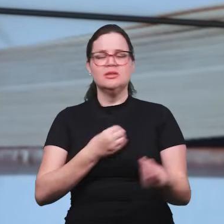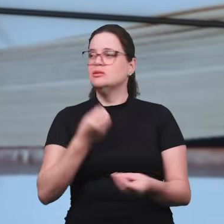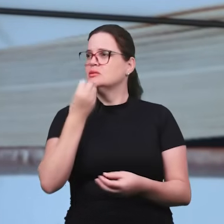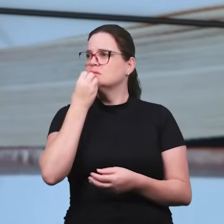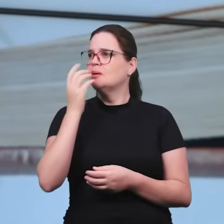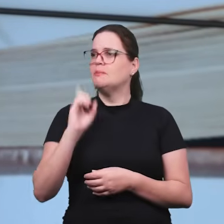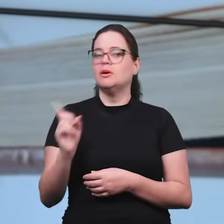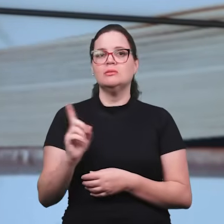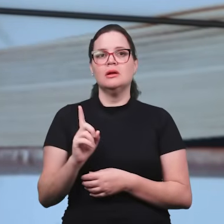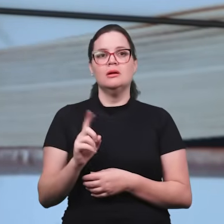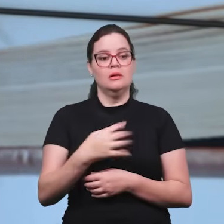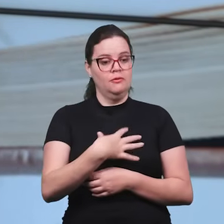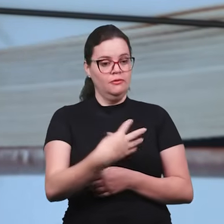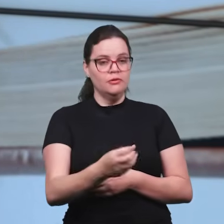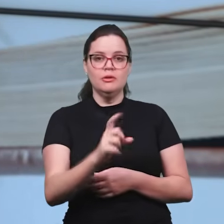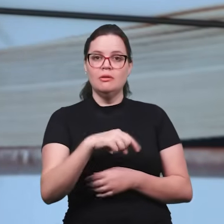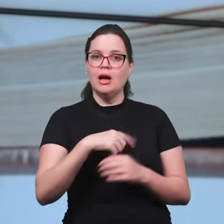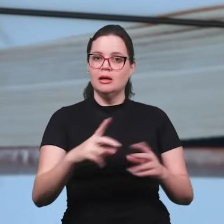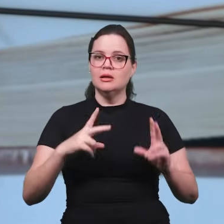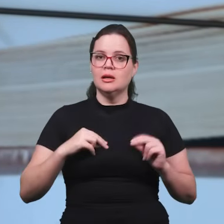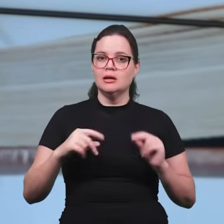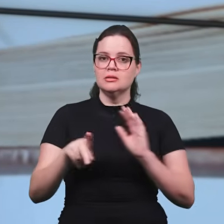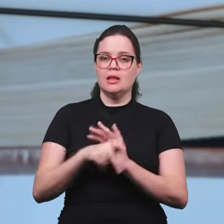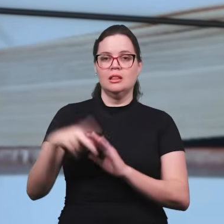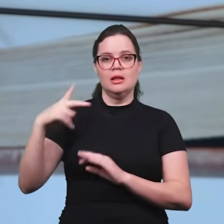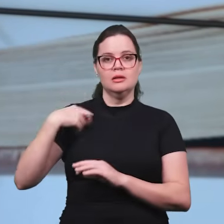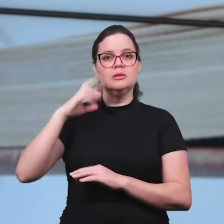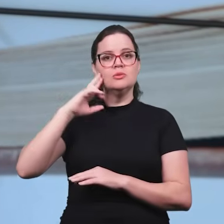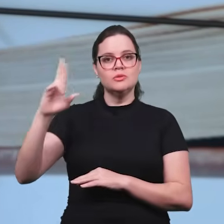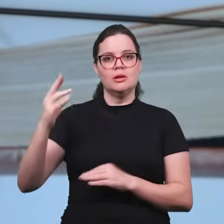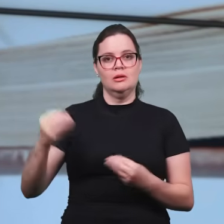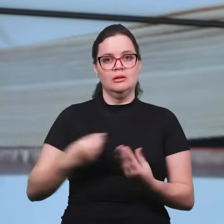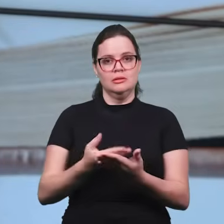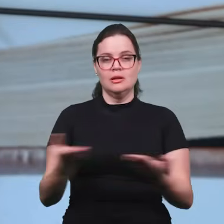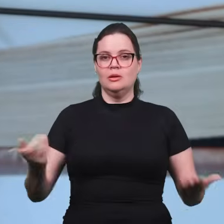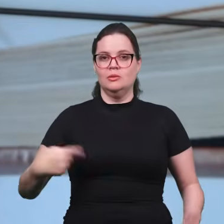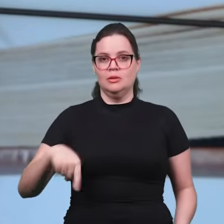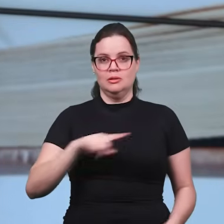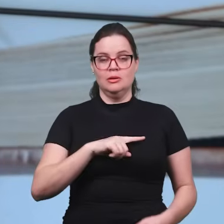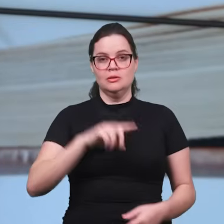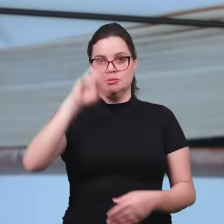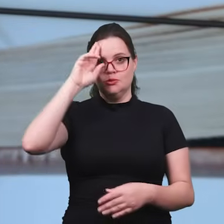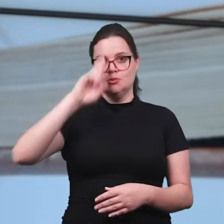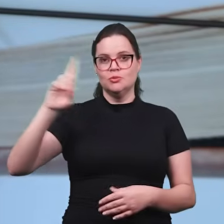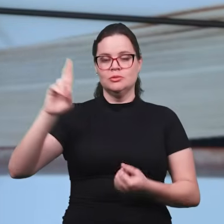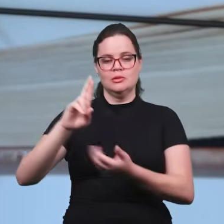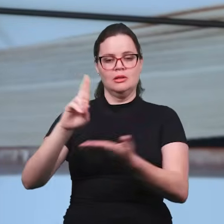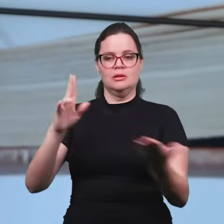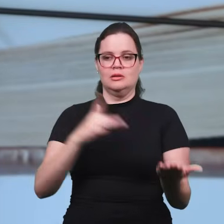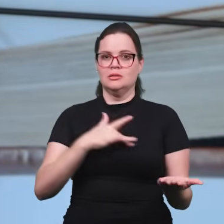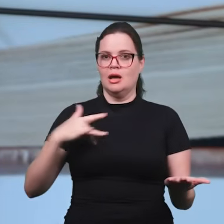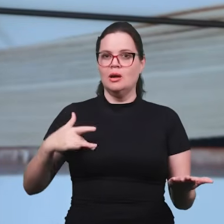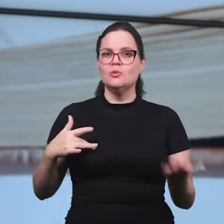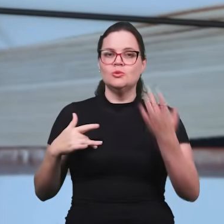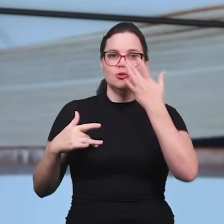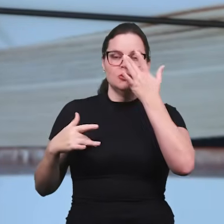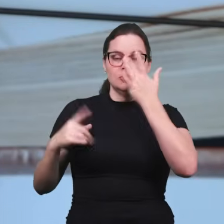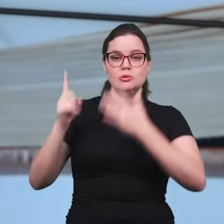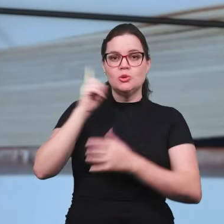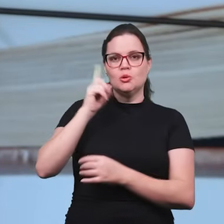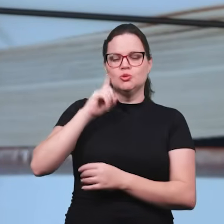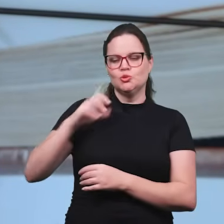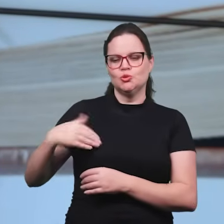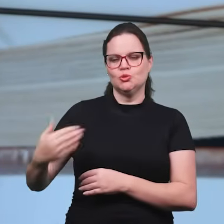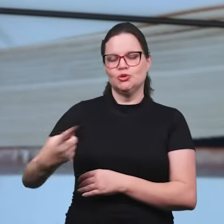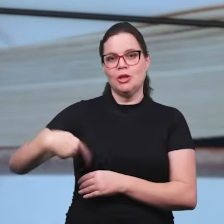E são herança do Senhor. Os filhos são herança do Senhor. O Senhor nos dá saúde. Todos os dias